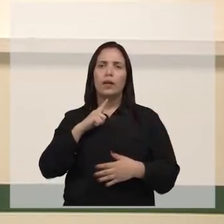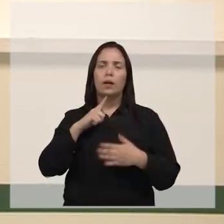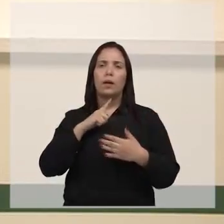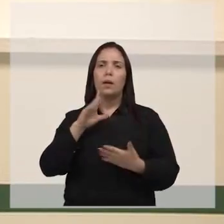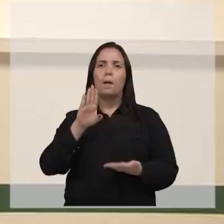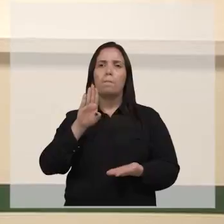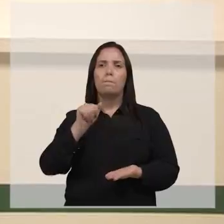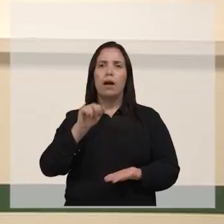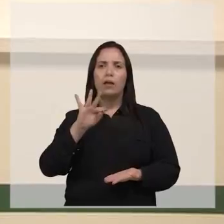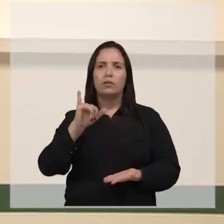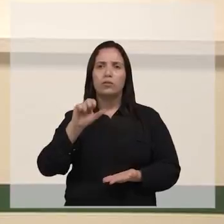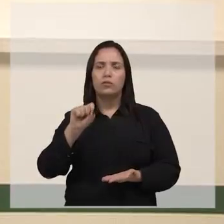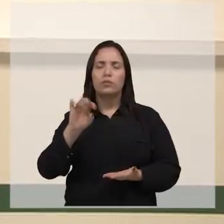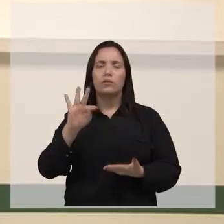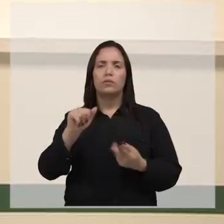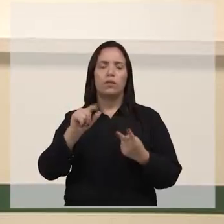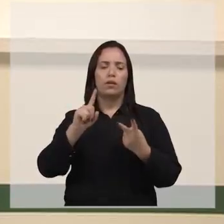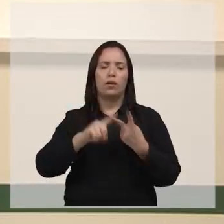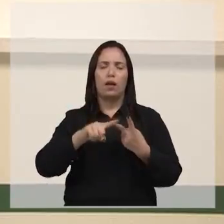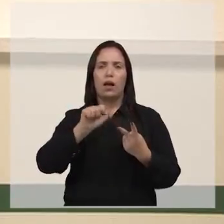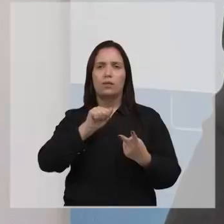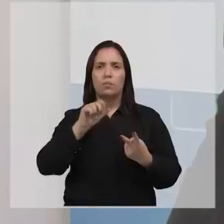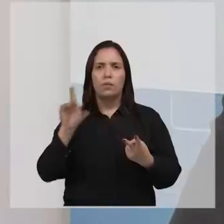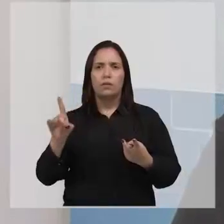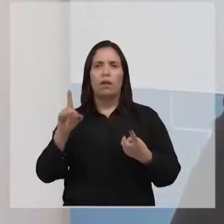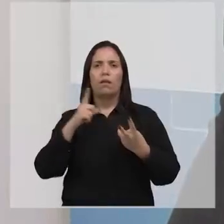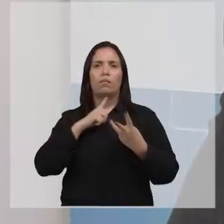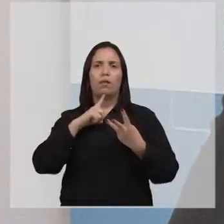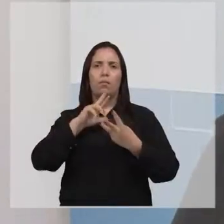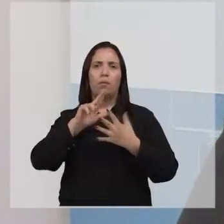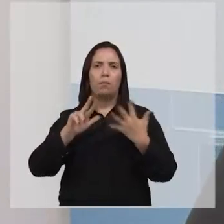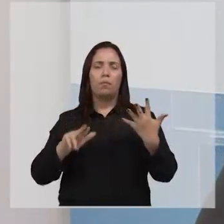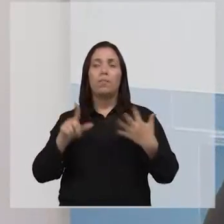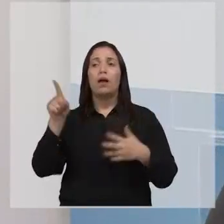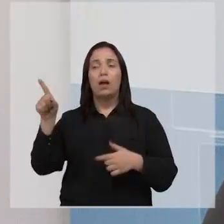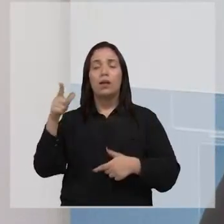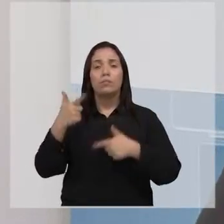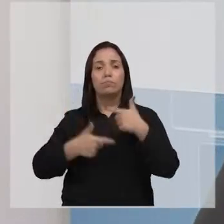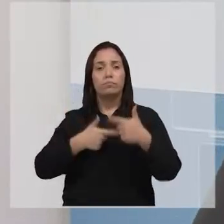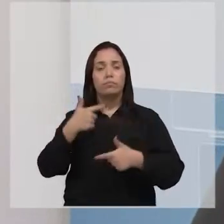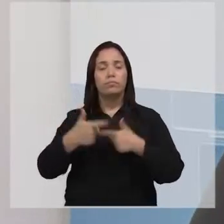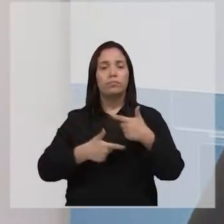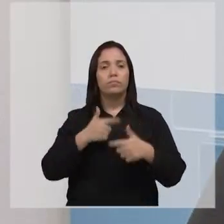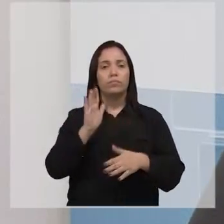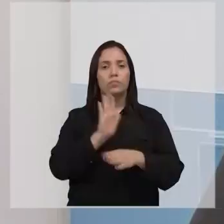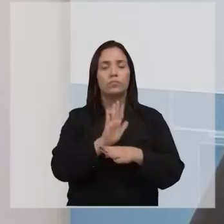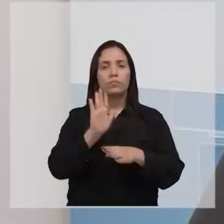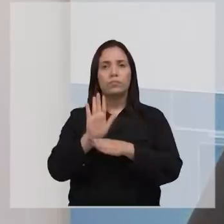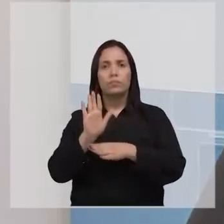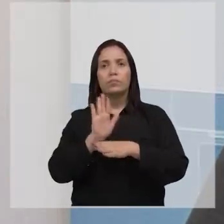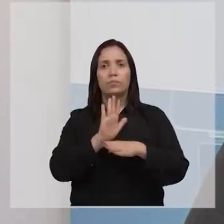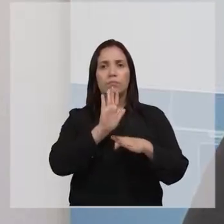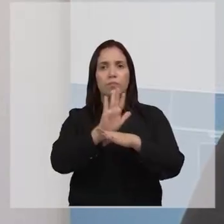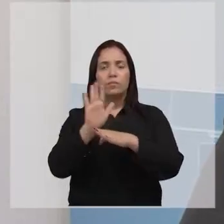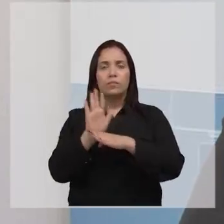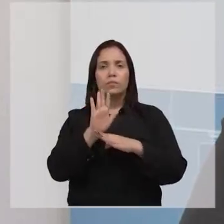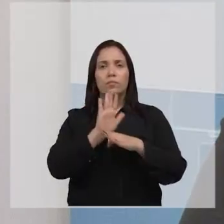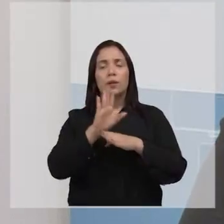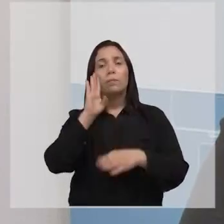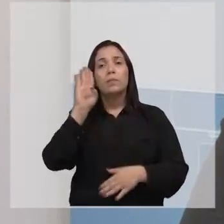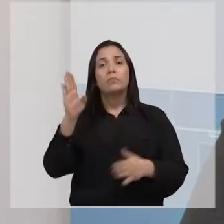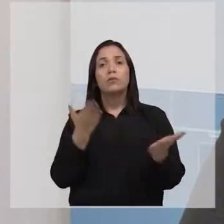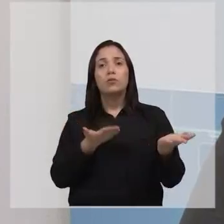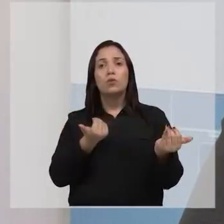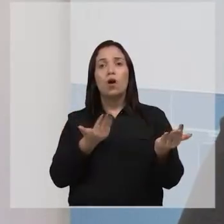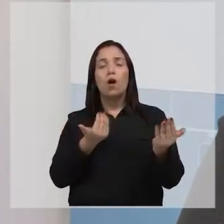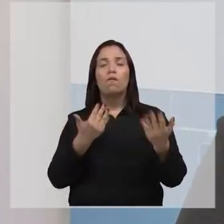Batista, tem Assembleia de Deus, tem isso aqui. Ele citou a importância do trabalho deles, da recuperação das pessoas. Que entram lá, principalmente entre os mais jovens.